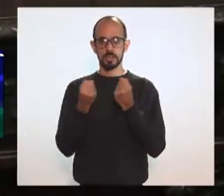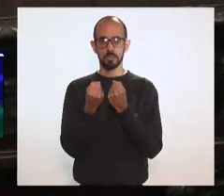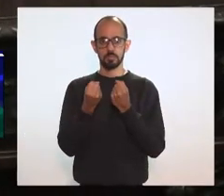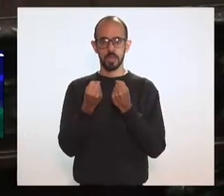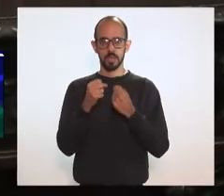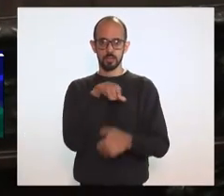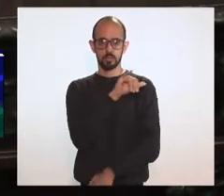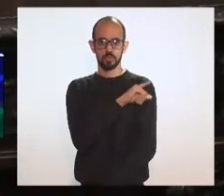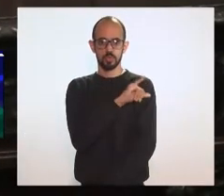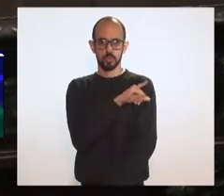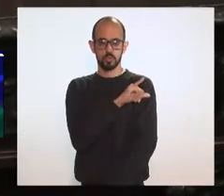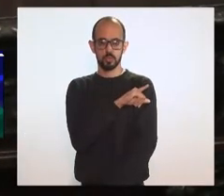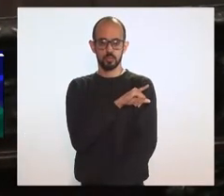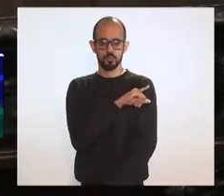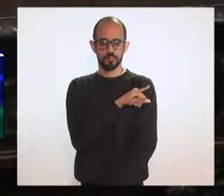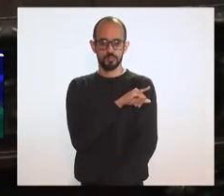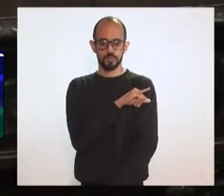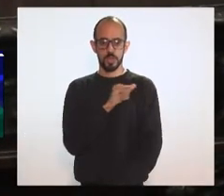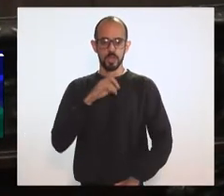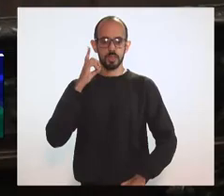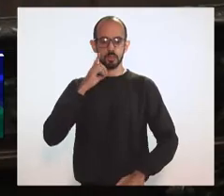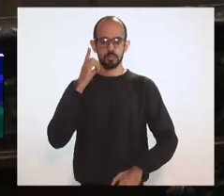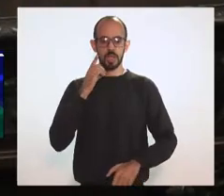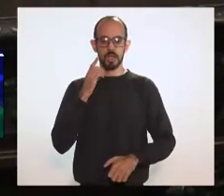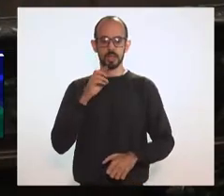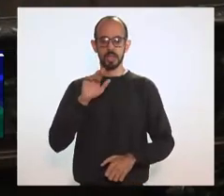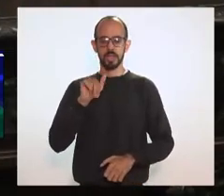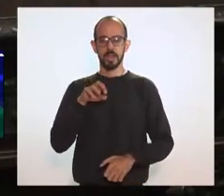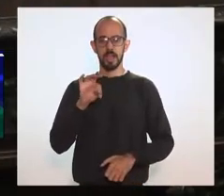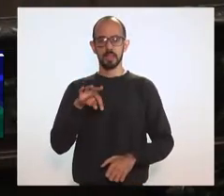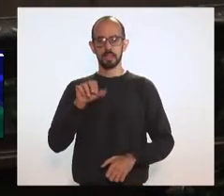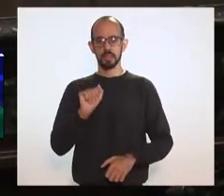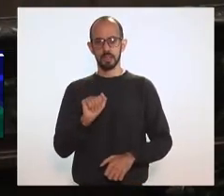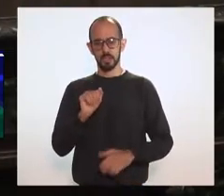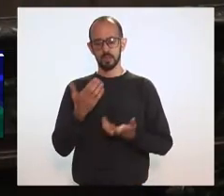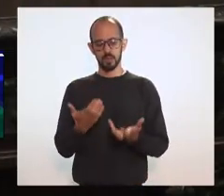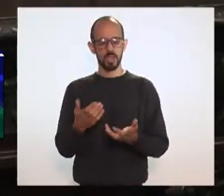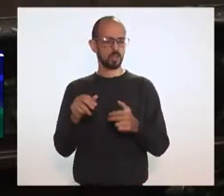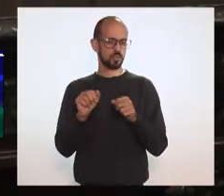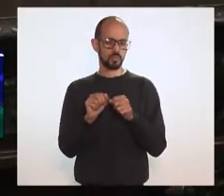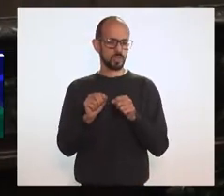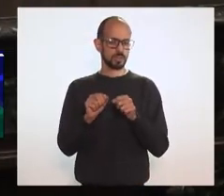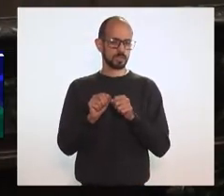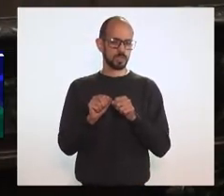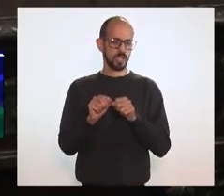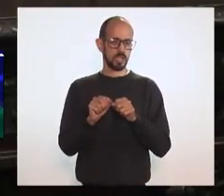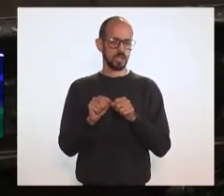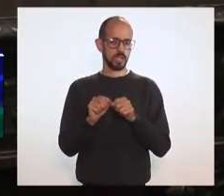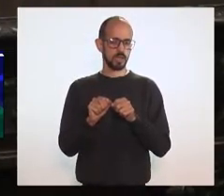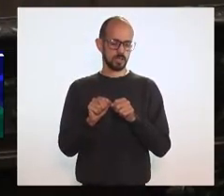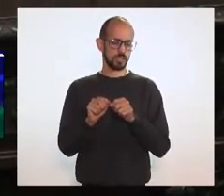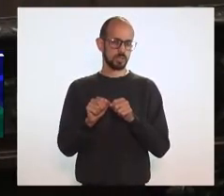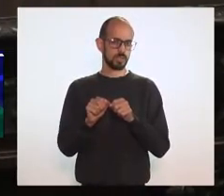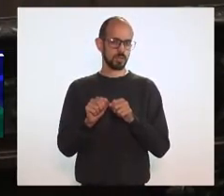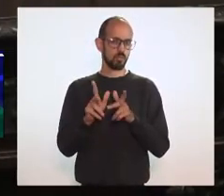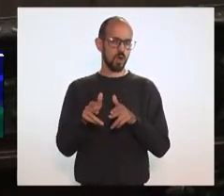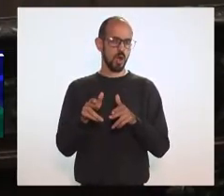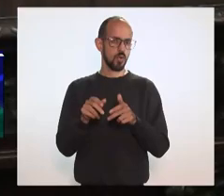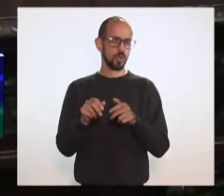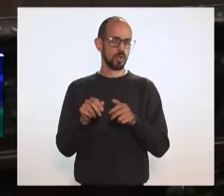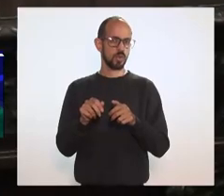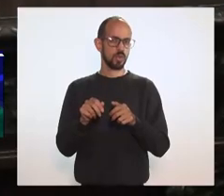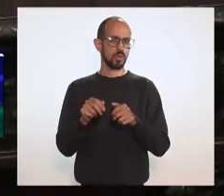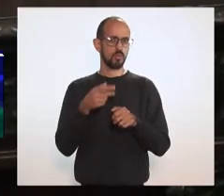Janeiro. Deputada Renata Souza, eu quero fazer aqui, como faço com alguma frequência, algumas